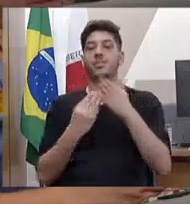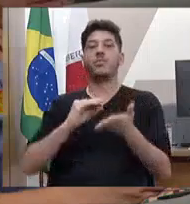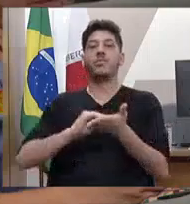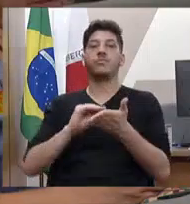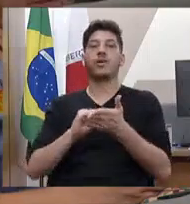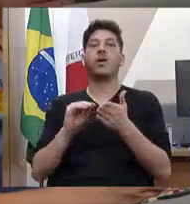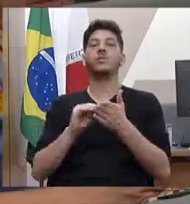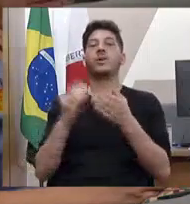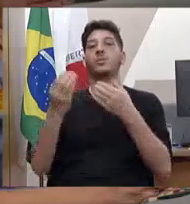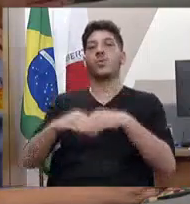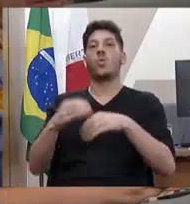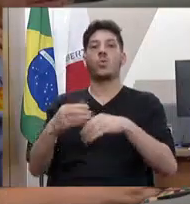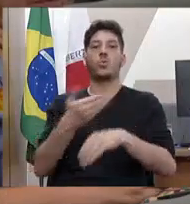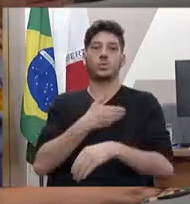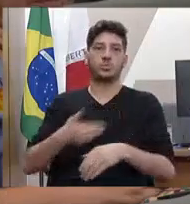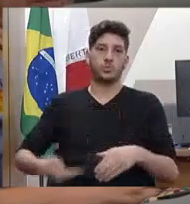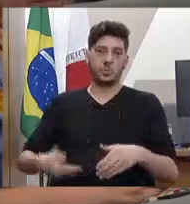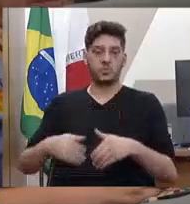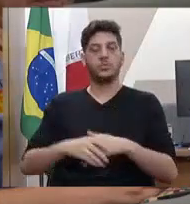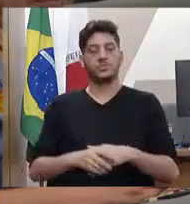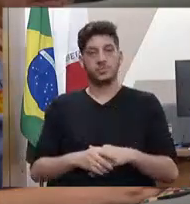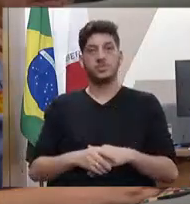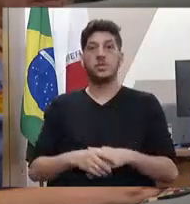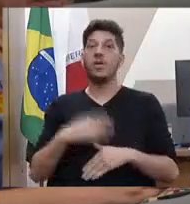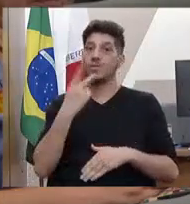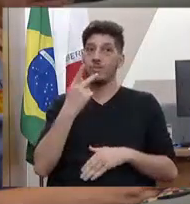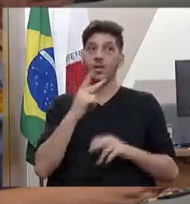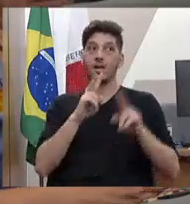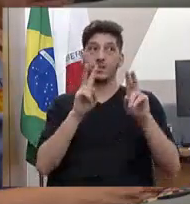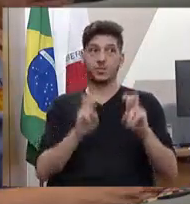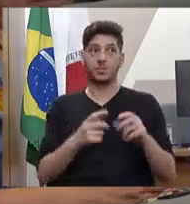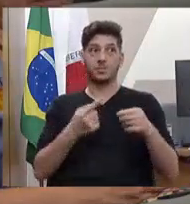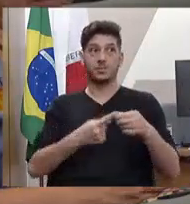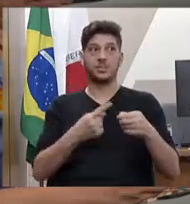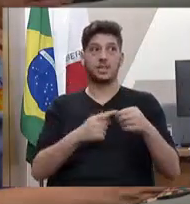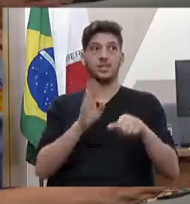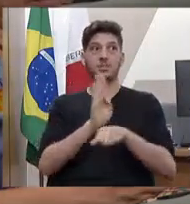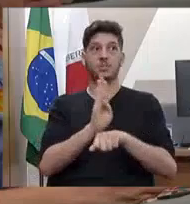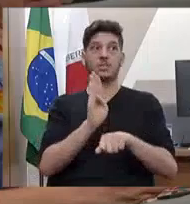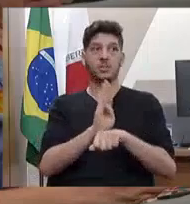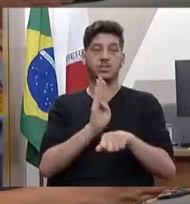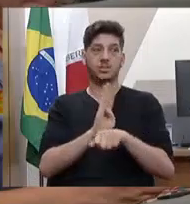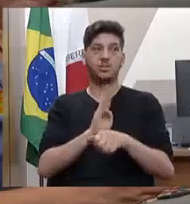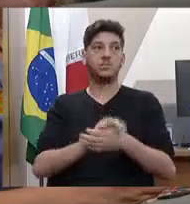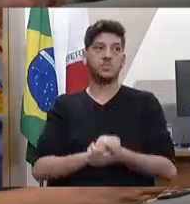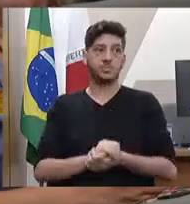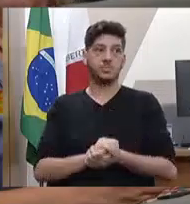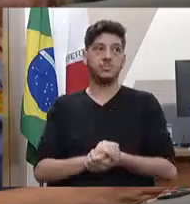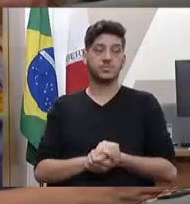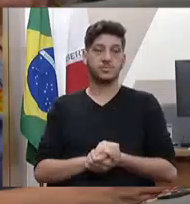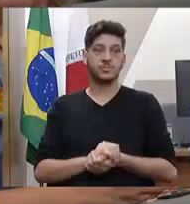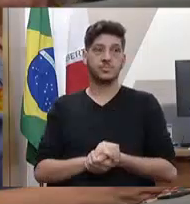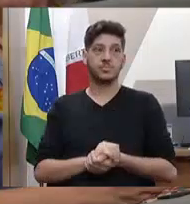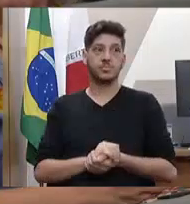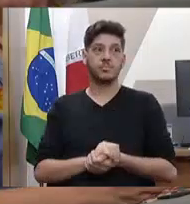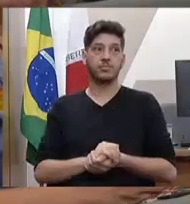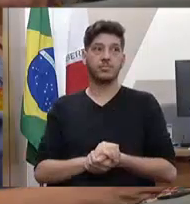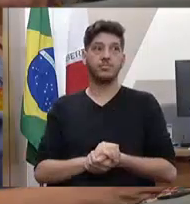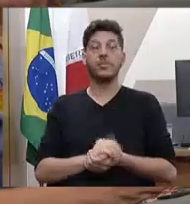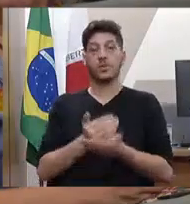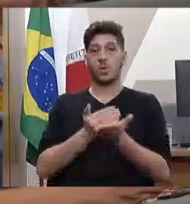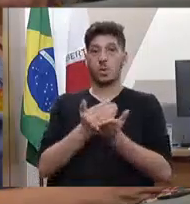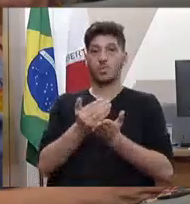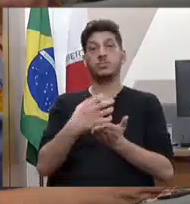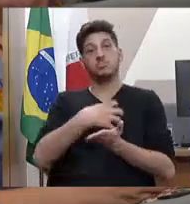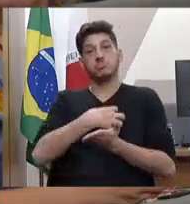público vou falar mais propriamente de Betim eu igual eu disse no princípio me senti muito bem representada